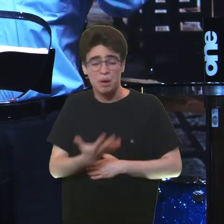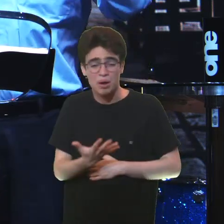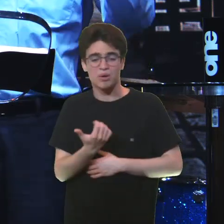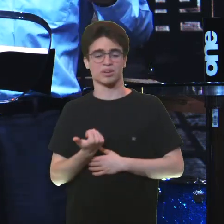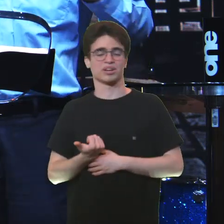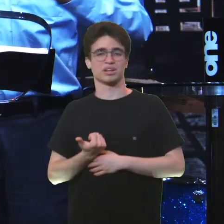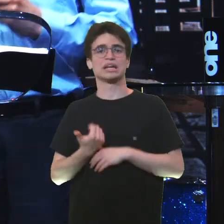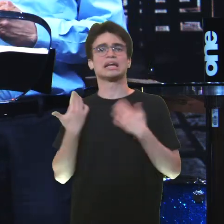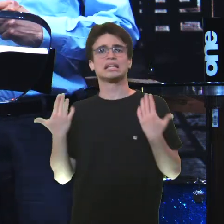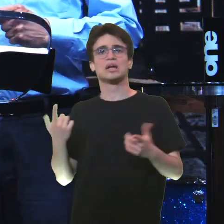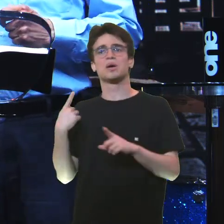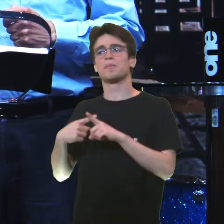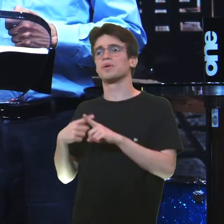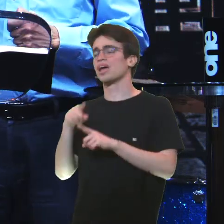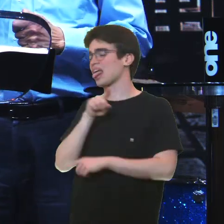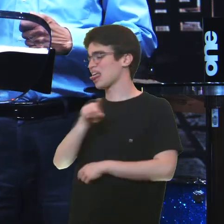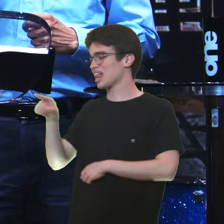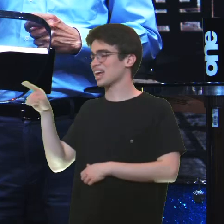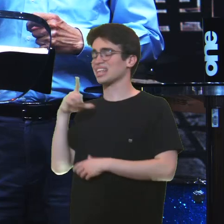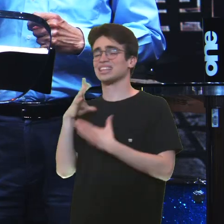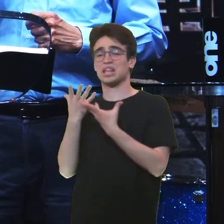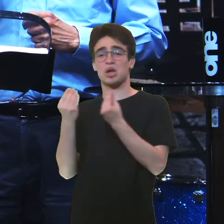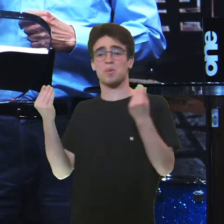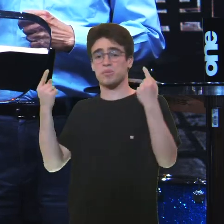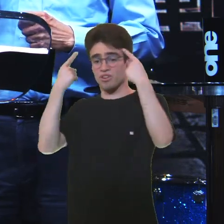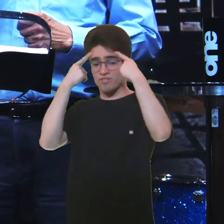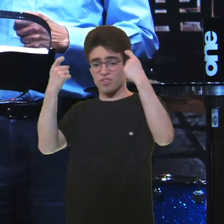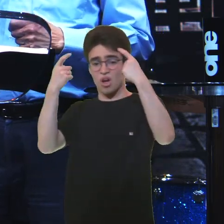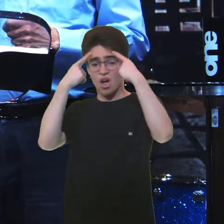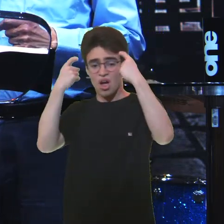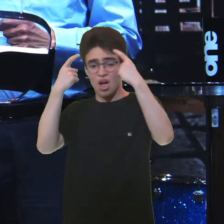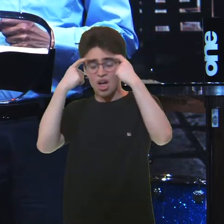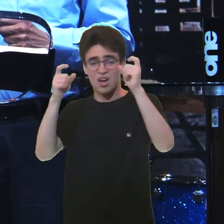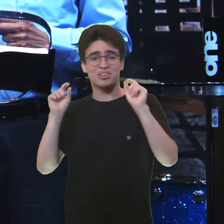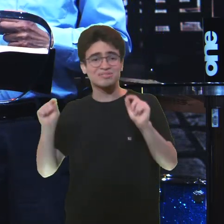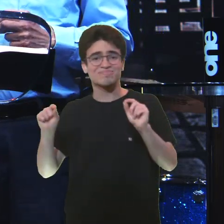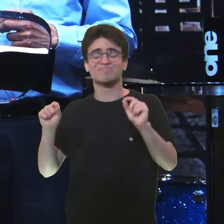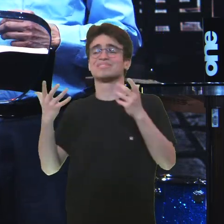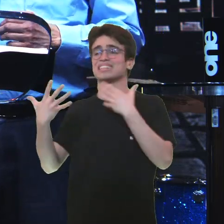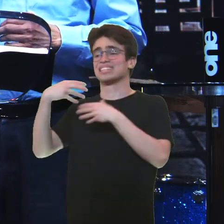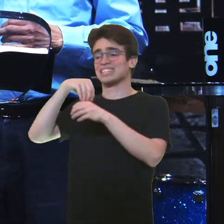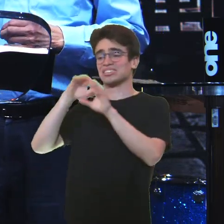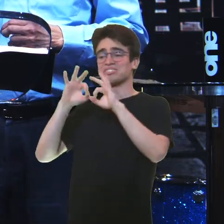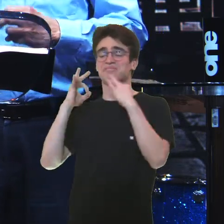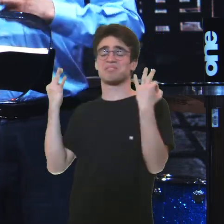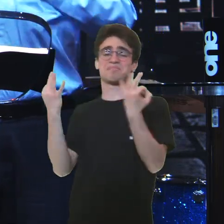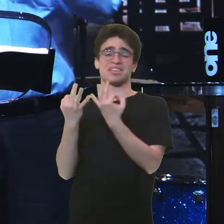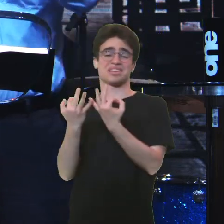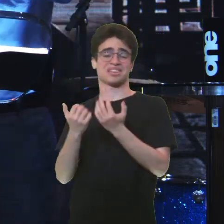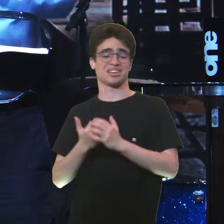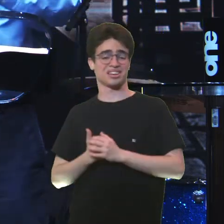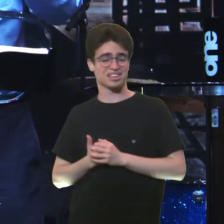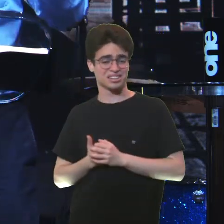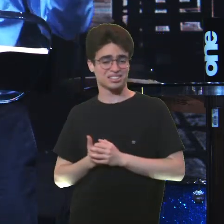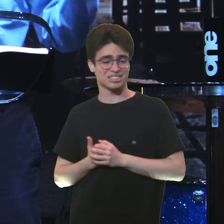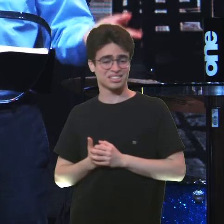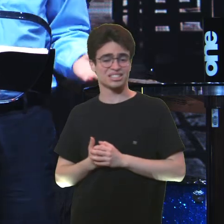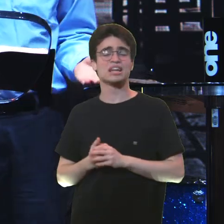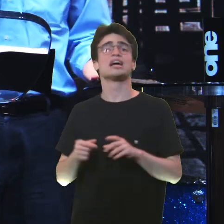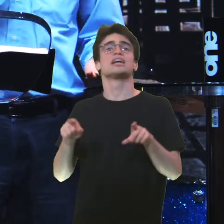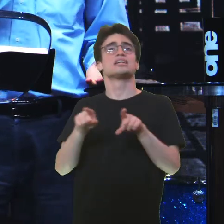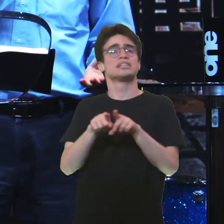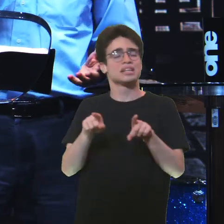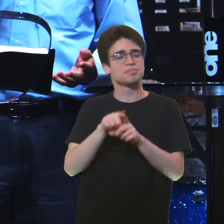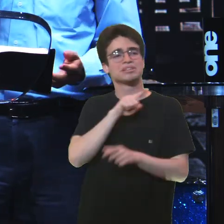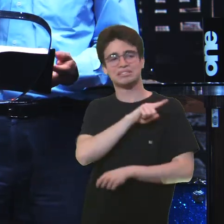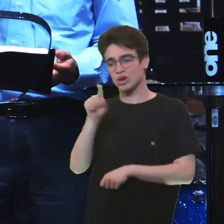mucha violencia dentro del hogar. E a razão pela qual isso funciona é porque existe muita violência dentro dos lares. Hay negligencia en el cuidado de